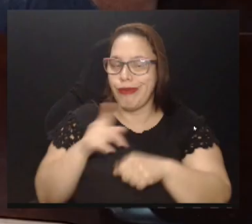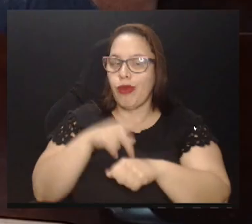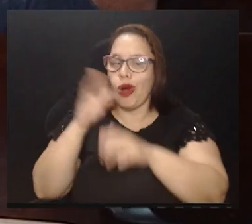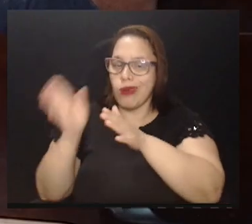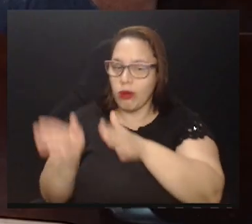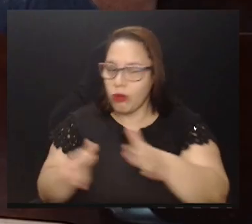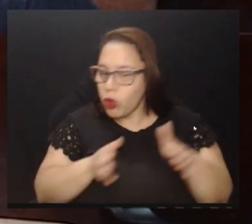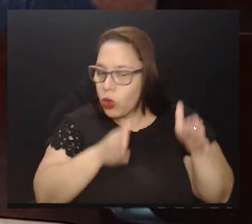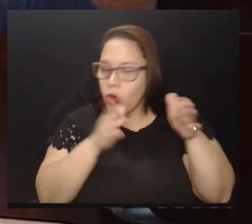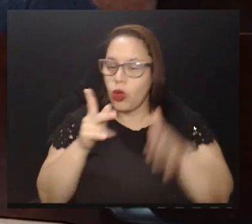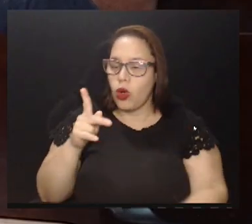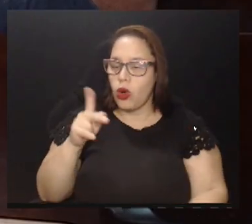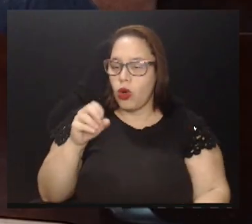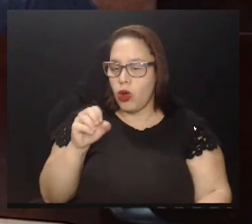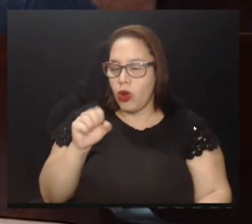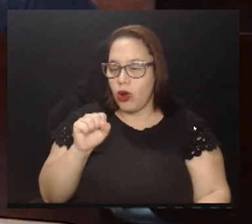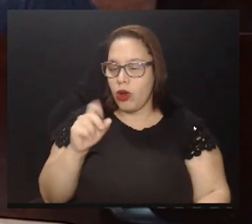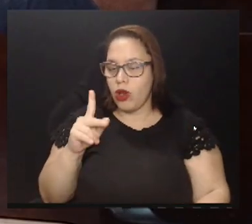Cara, você conseguir